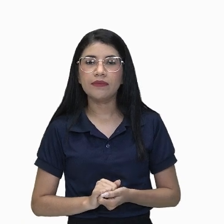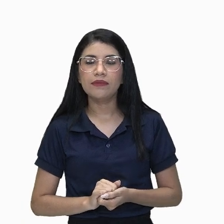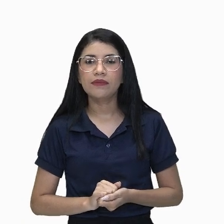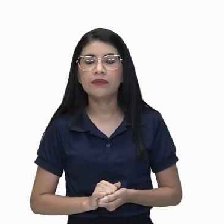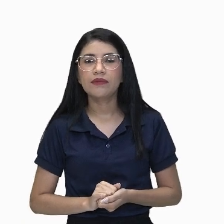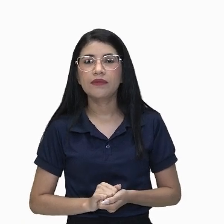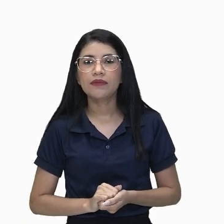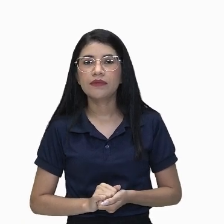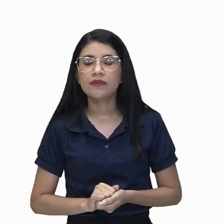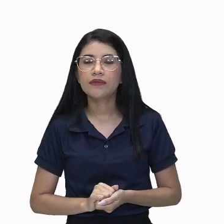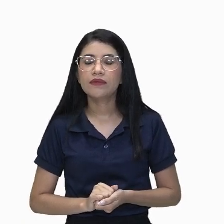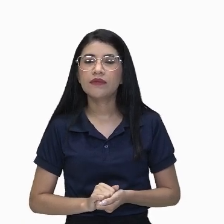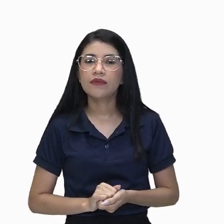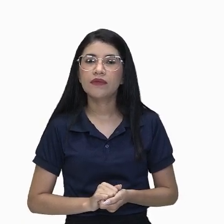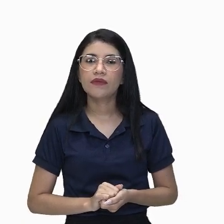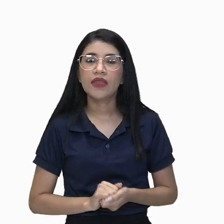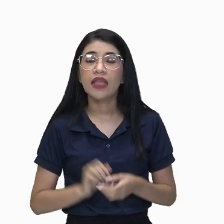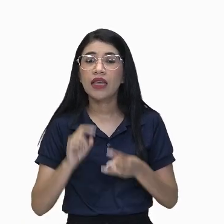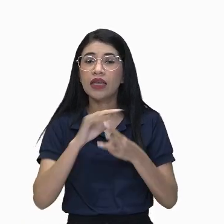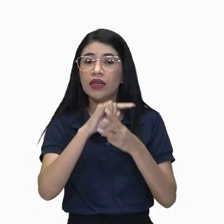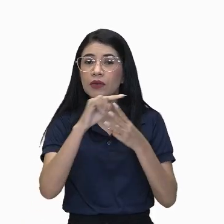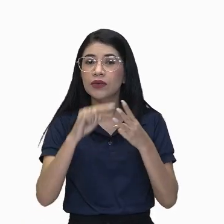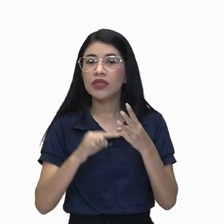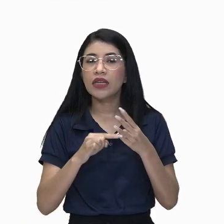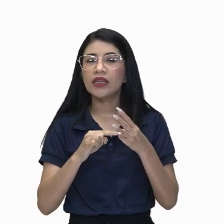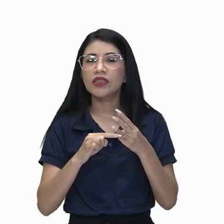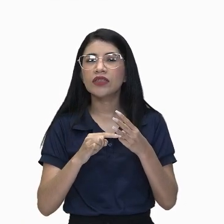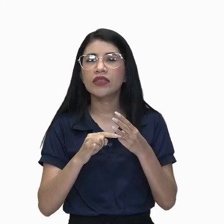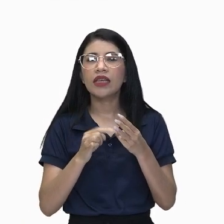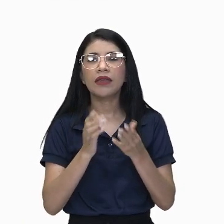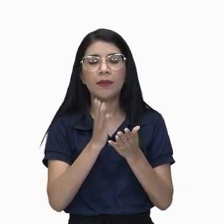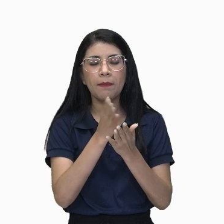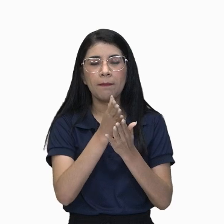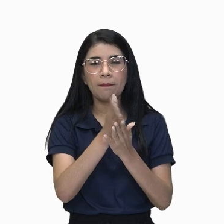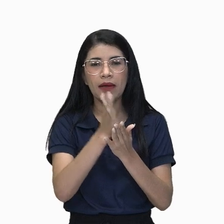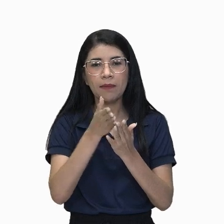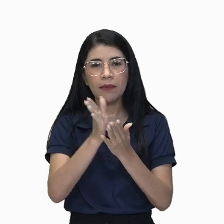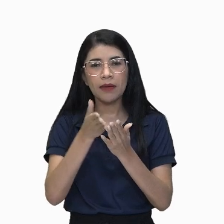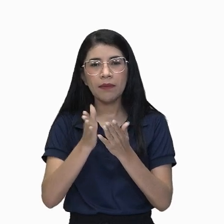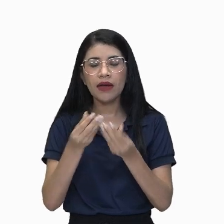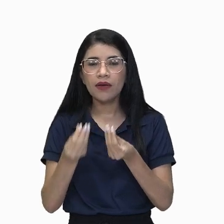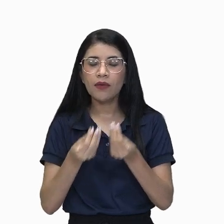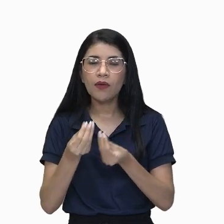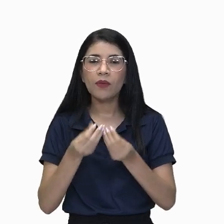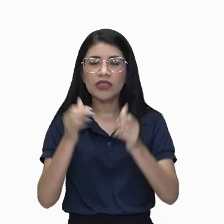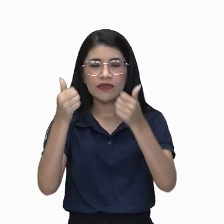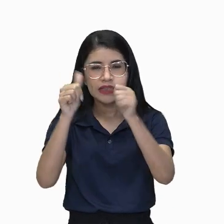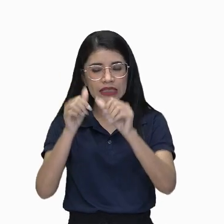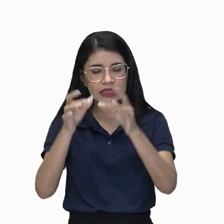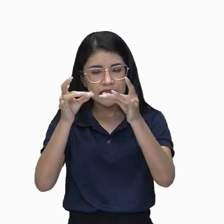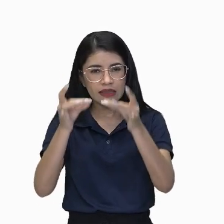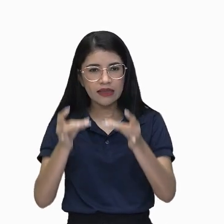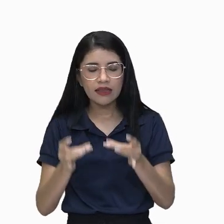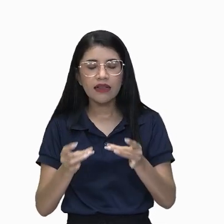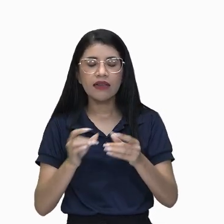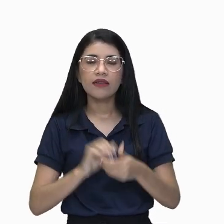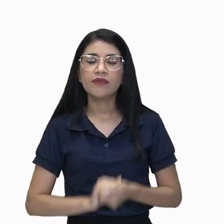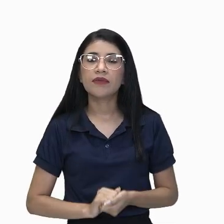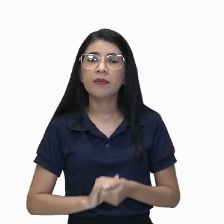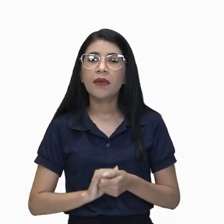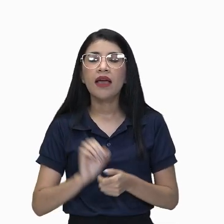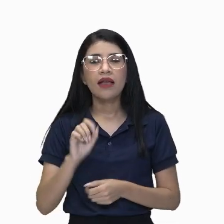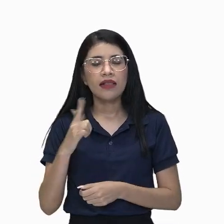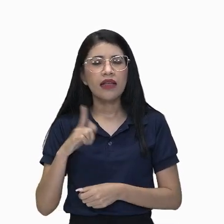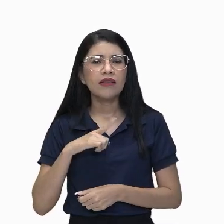elétrica. E eles são divididos em, vamos lá analisar agora cada um. Claro que nós vamos ter,